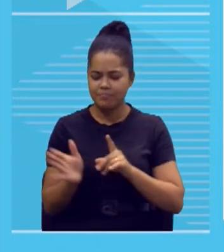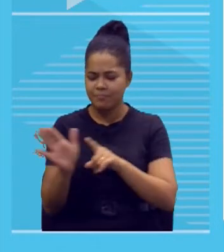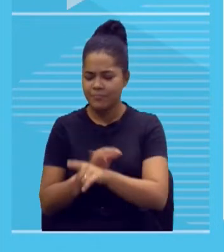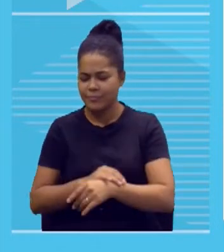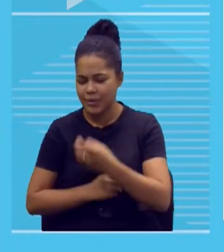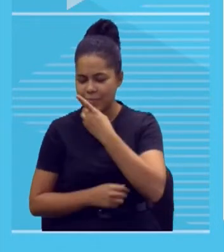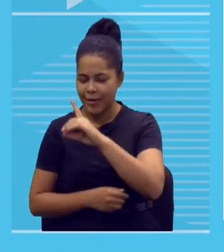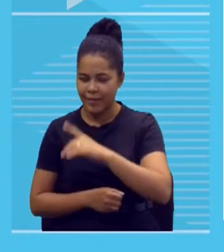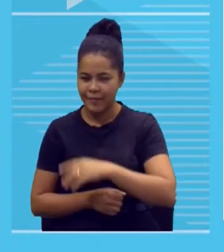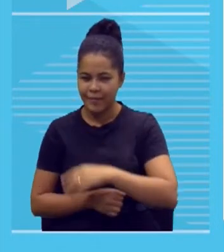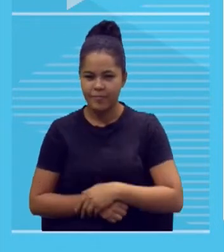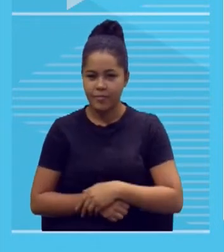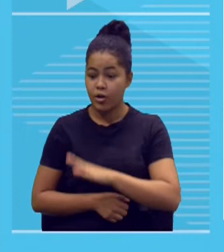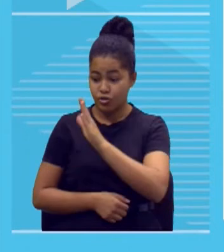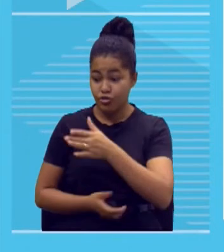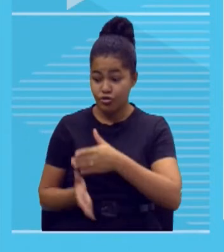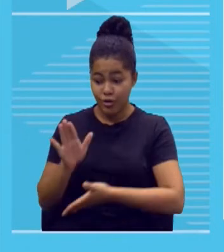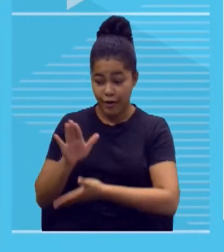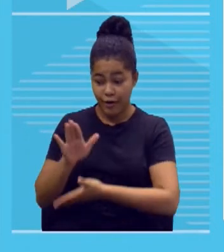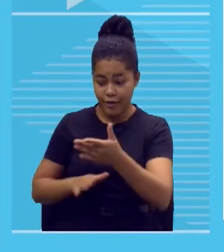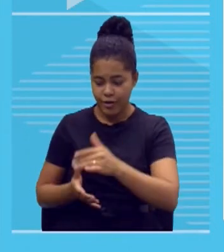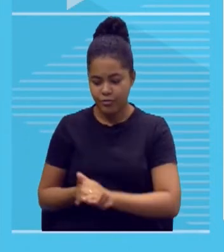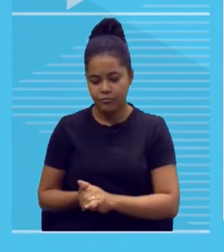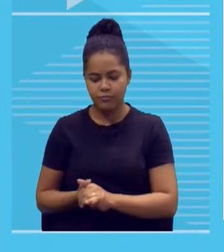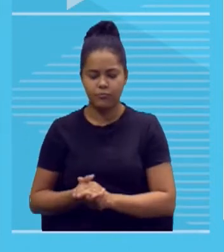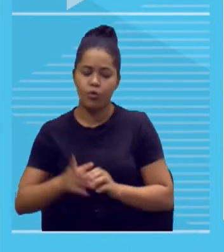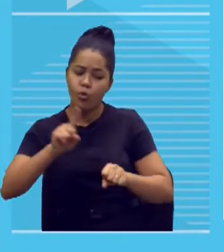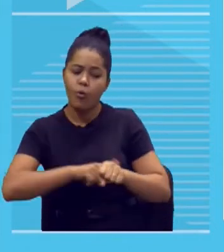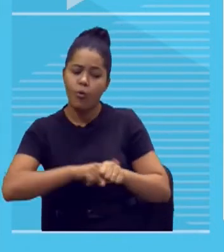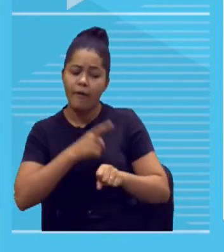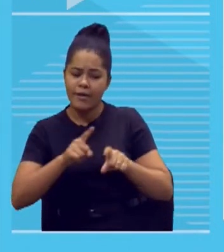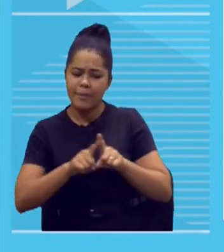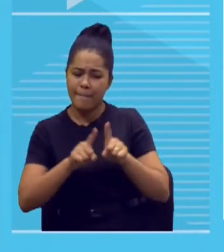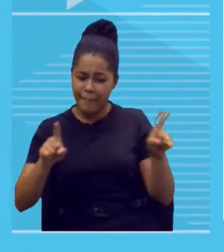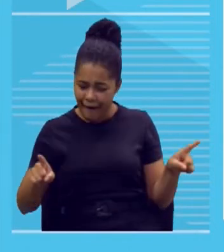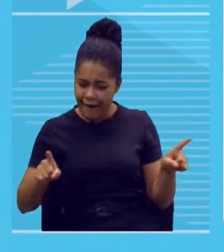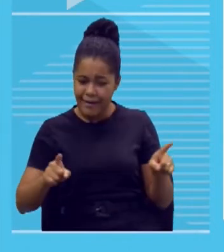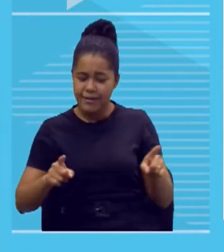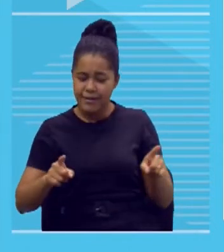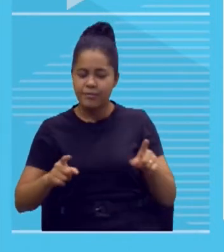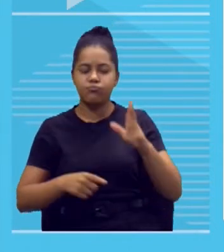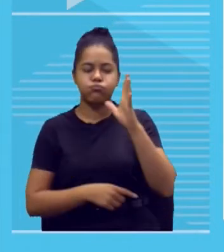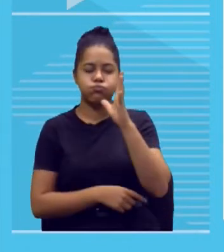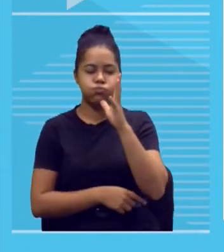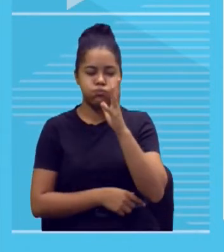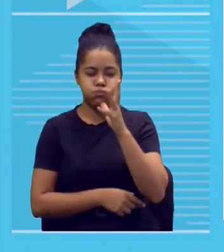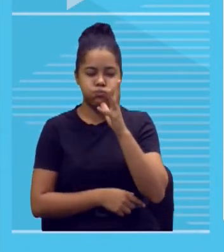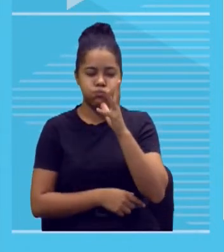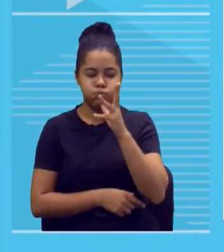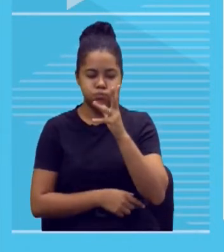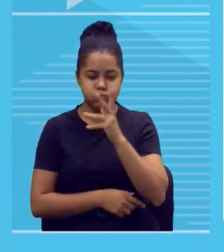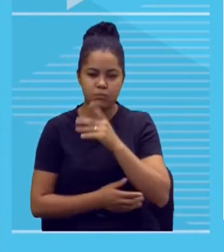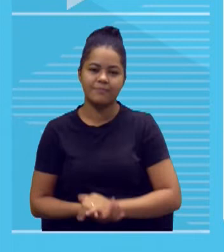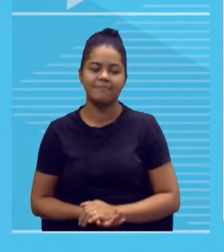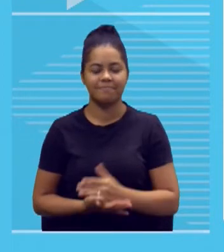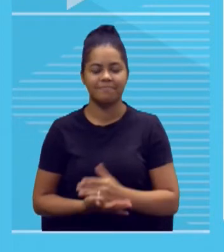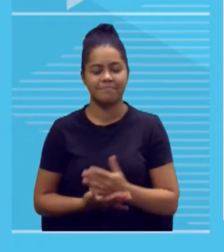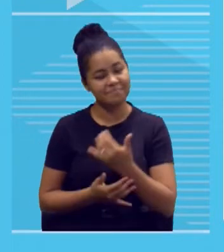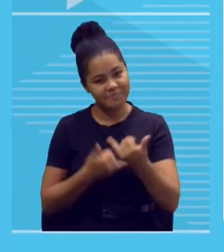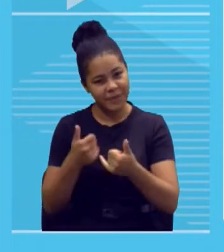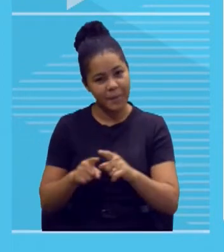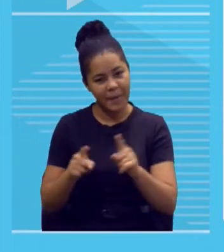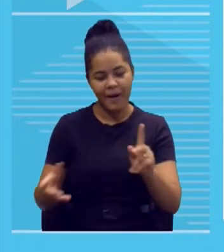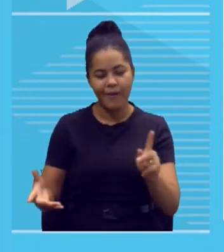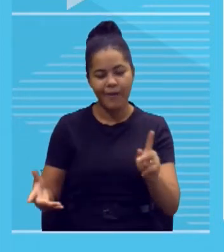é cinco anos moço Tu é doido Pois foi o que tu tava me fez viajou por cinco anos